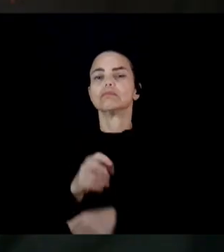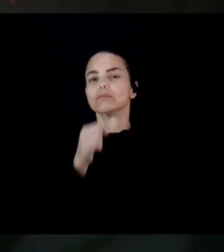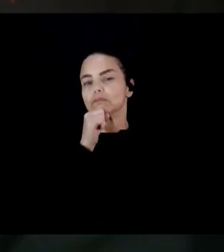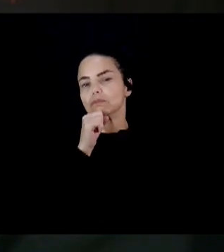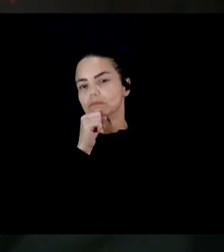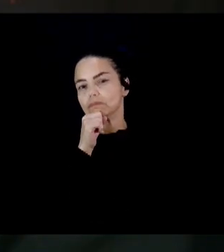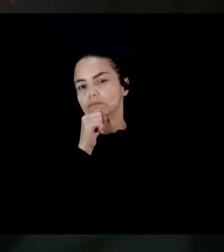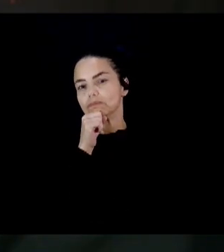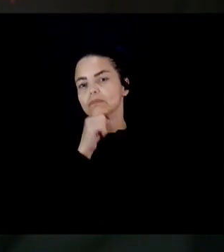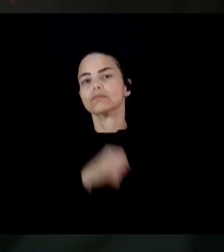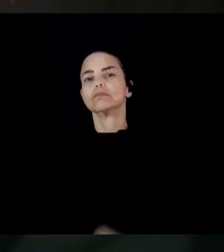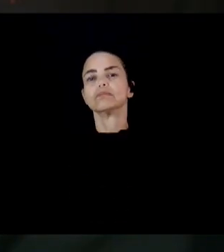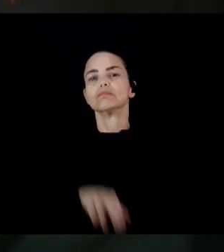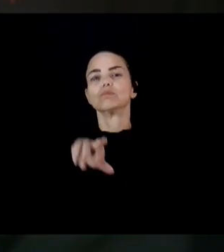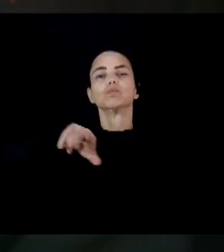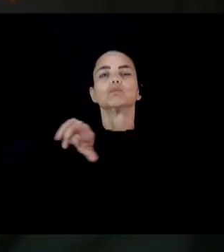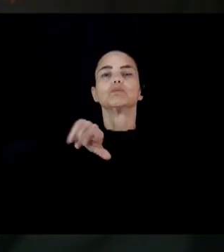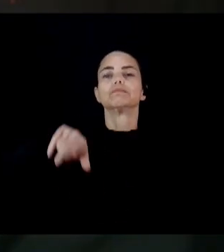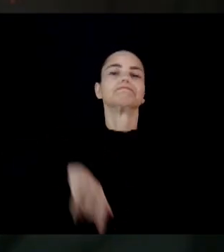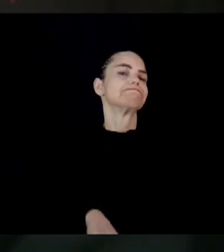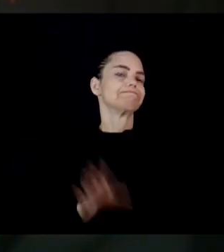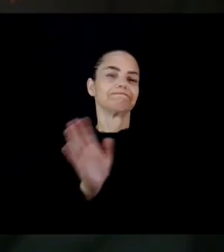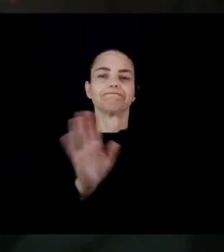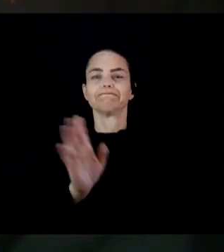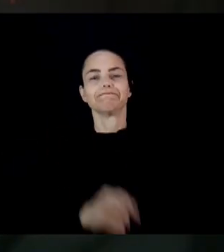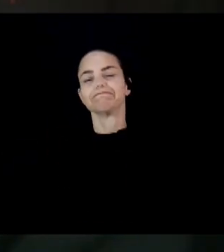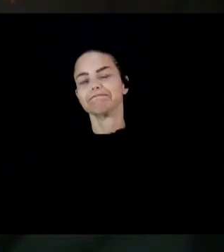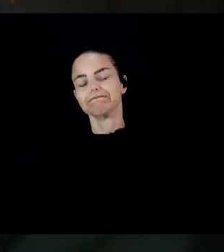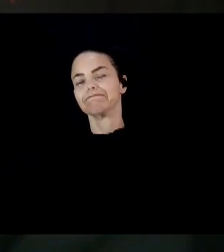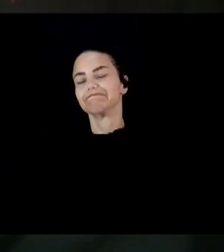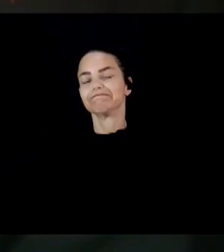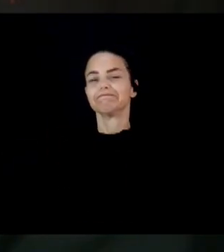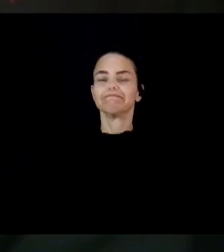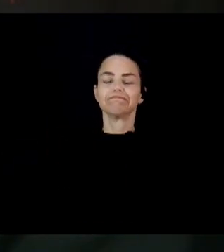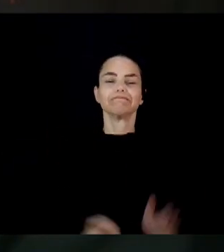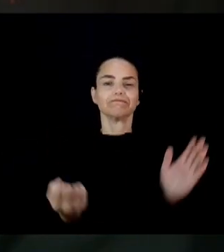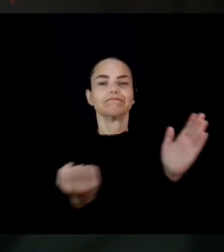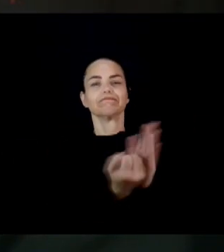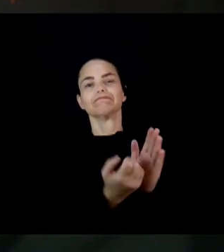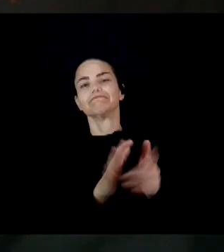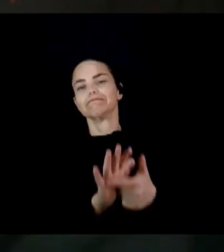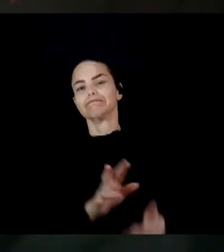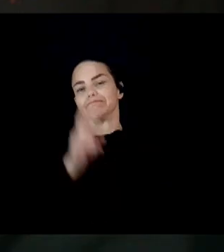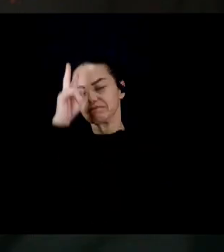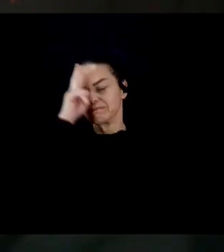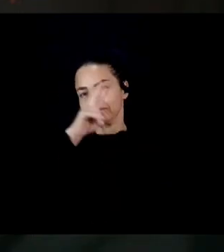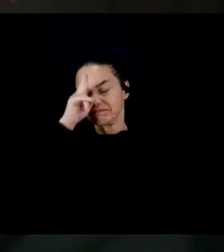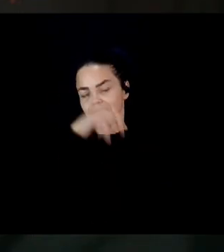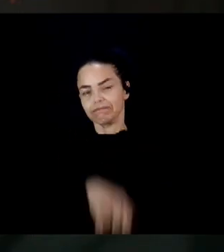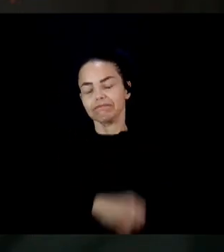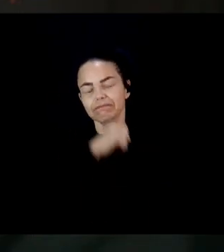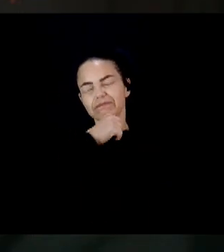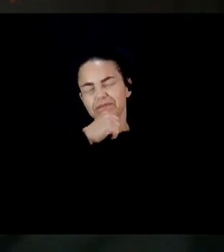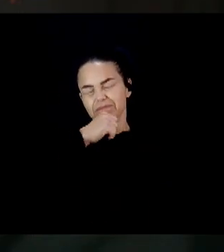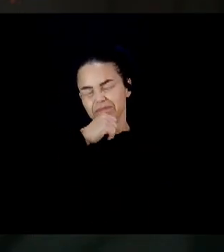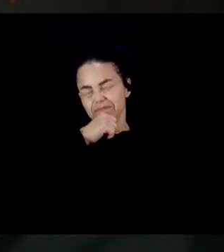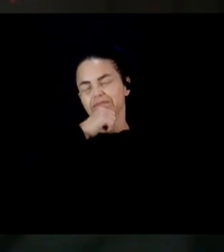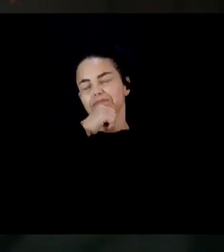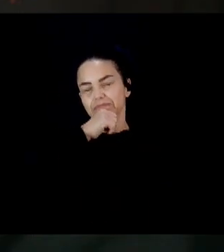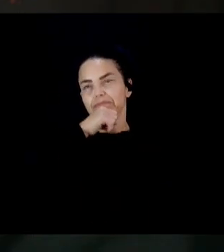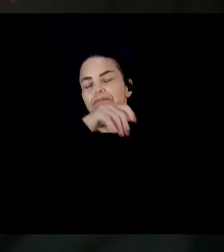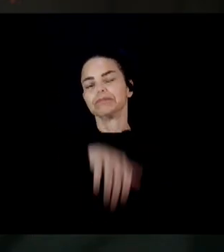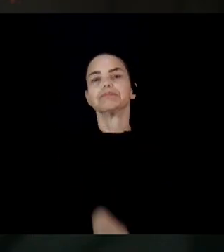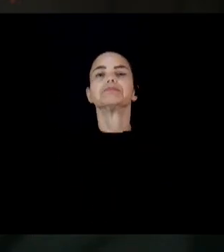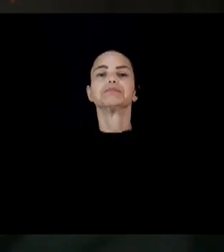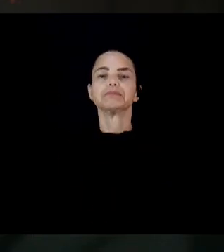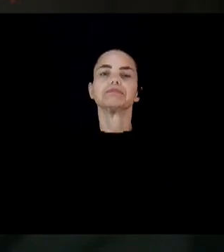símbolo está diferente, já não é mais um símbolo que arremetia à pessoa idosa, que é aquela pessoa que